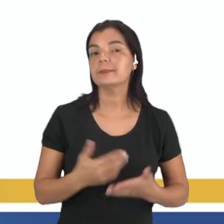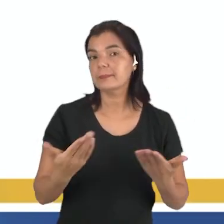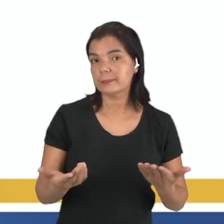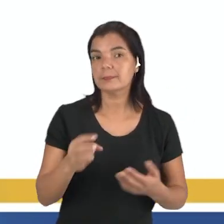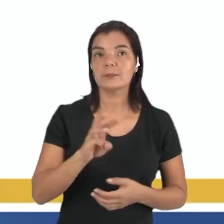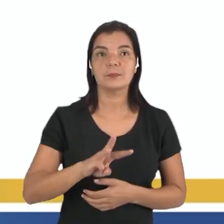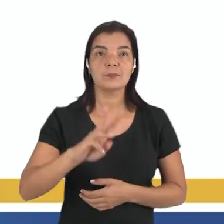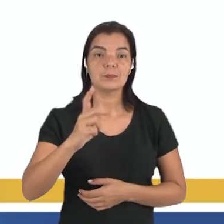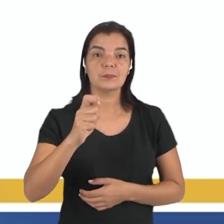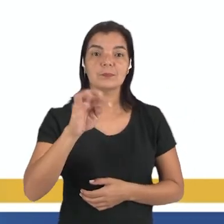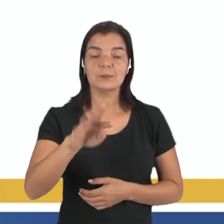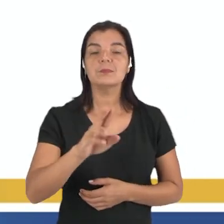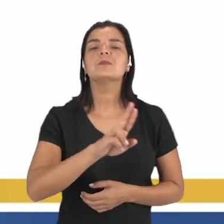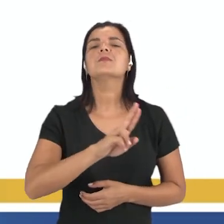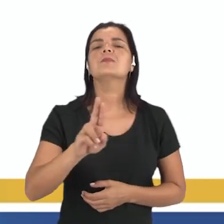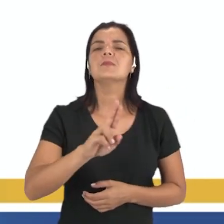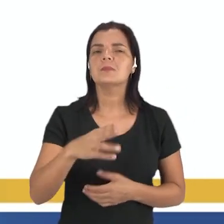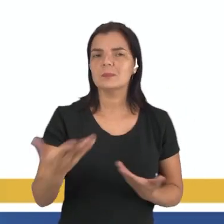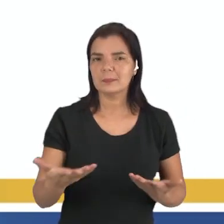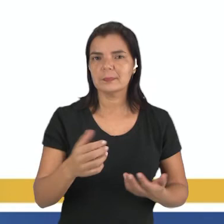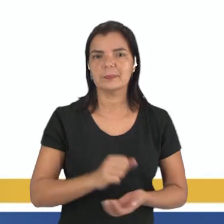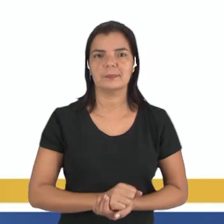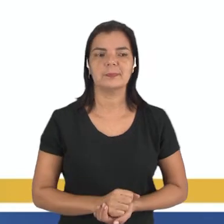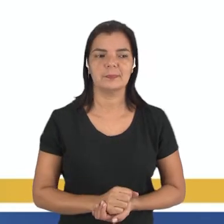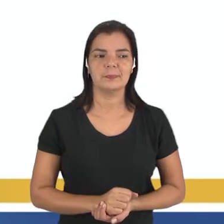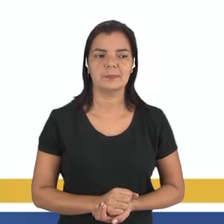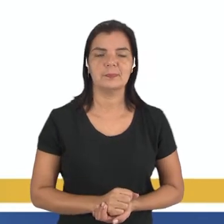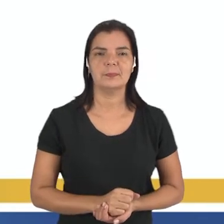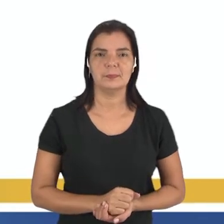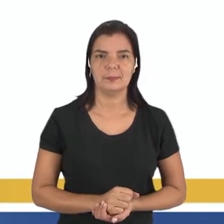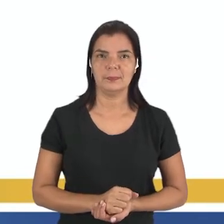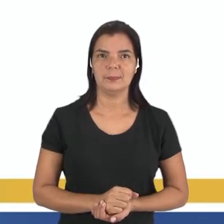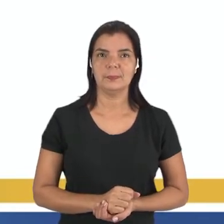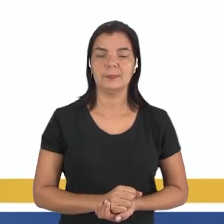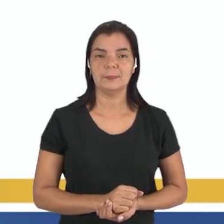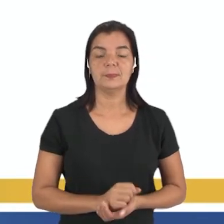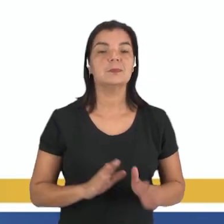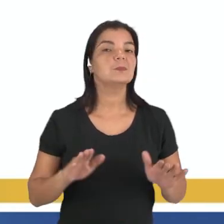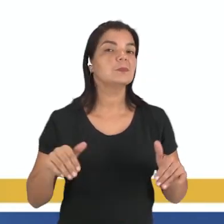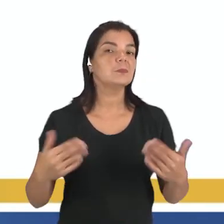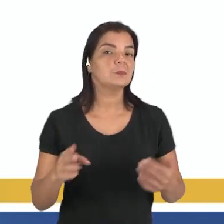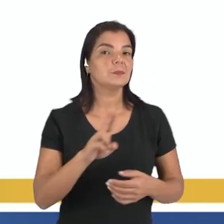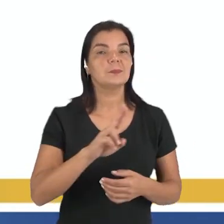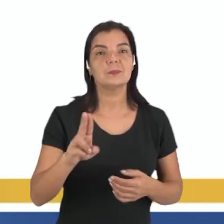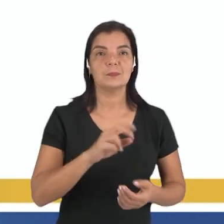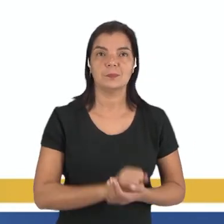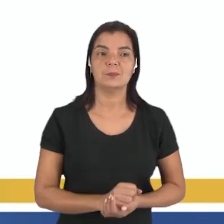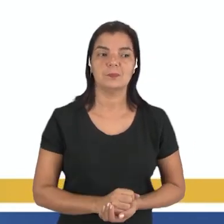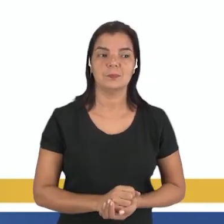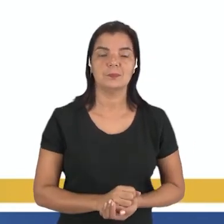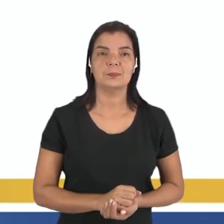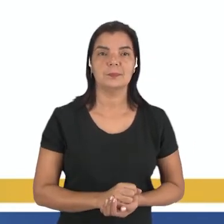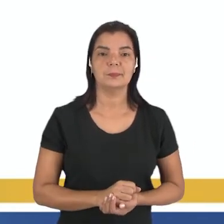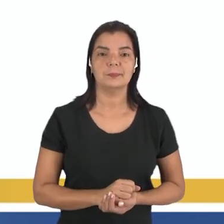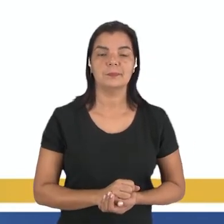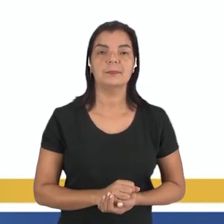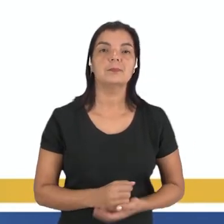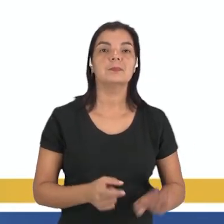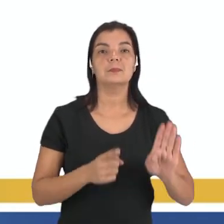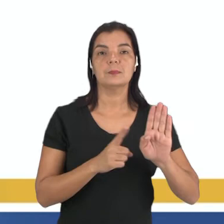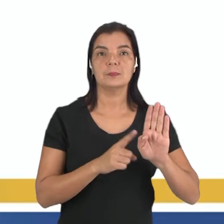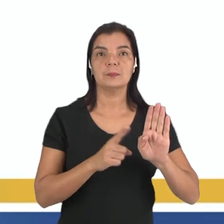Então, what's your name? Or what is your name? Qual é o seu nome? My name is Júlio. Meu nome é